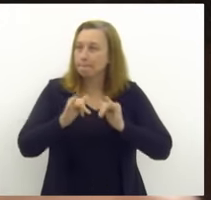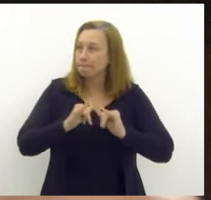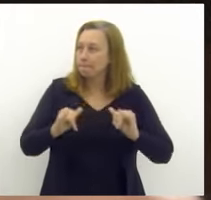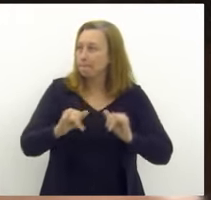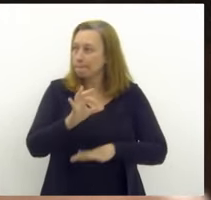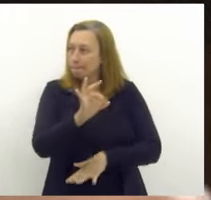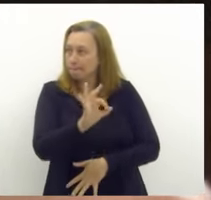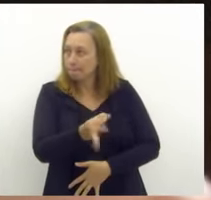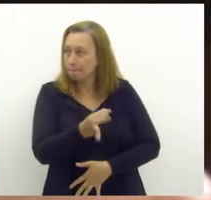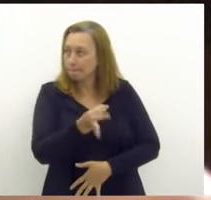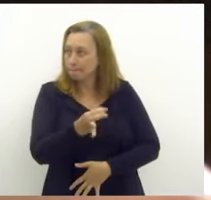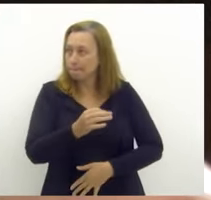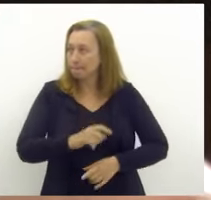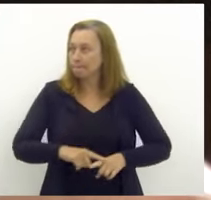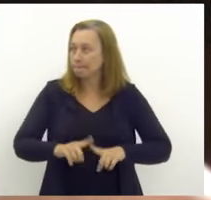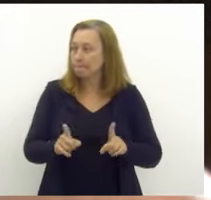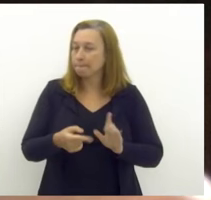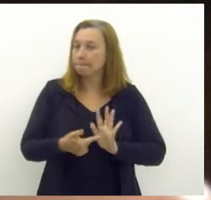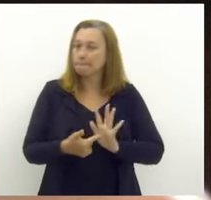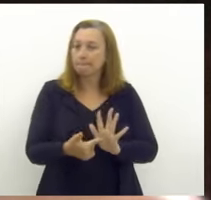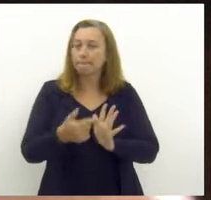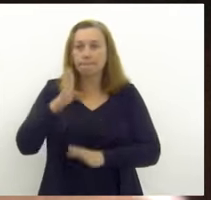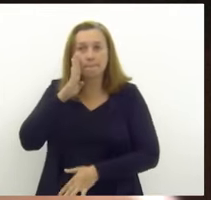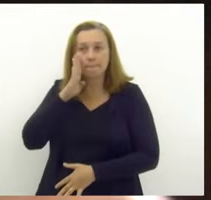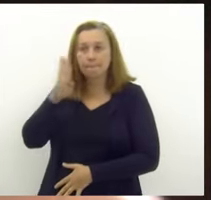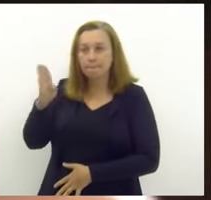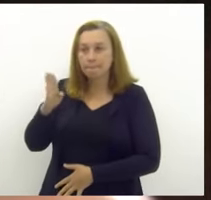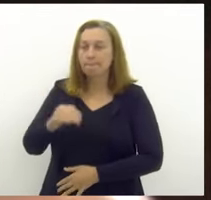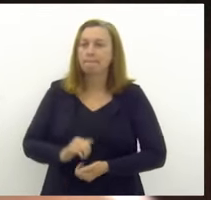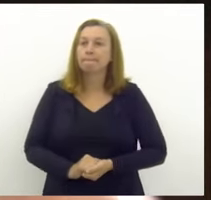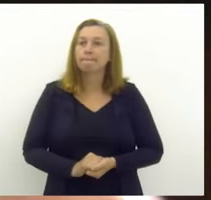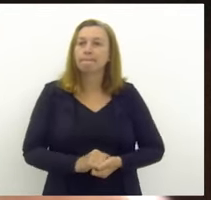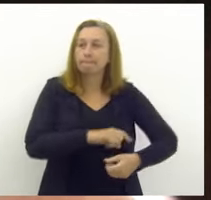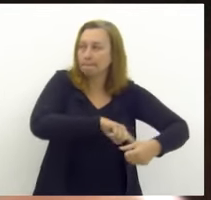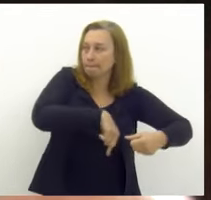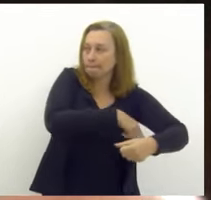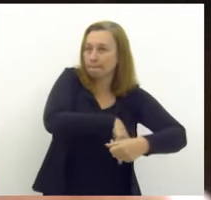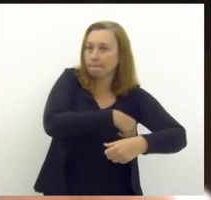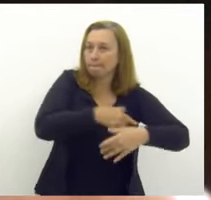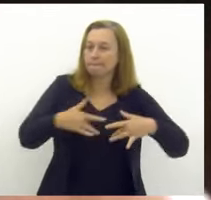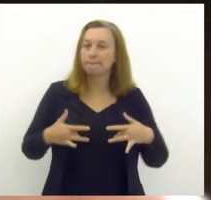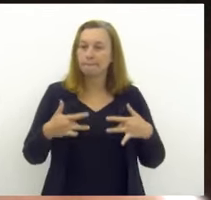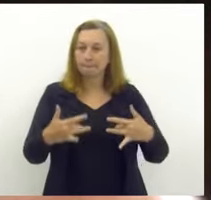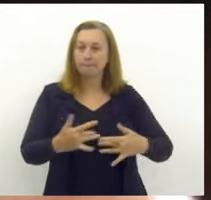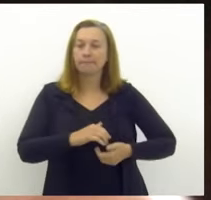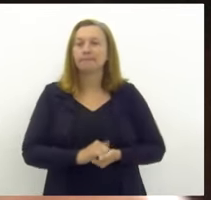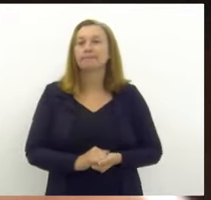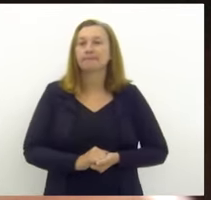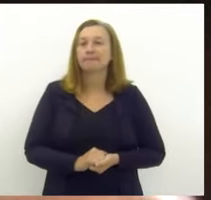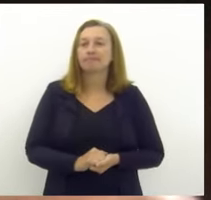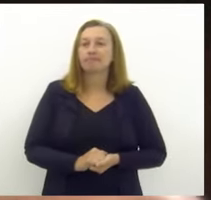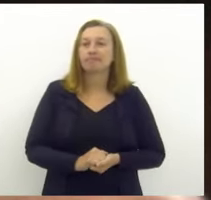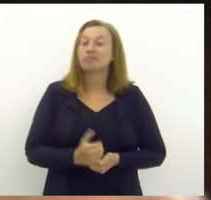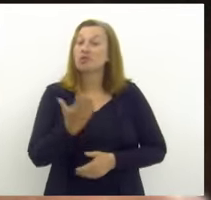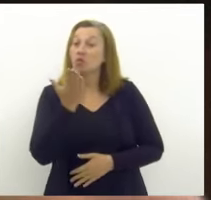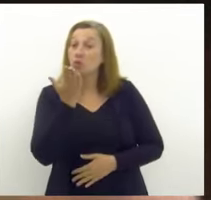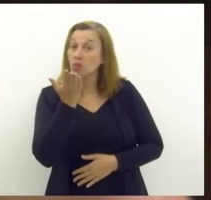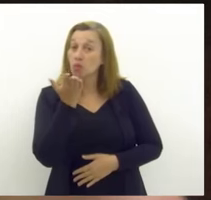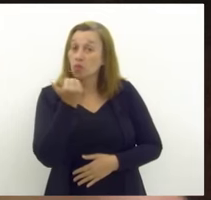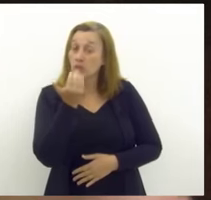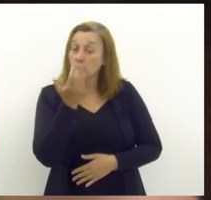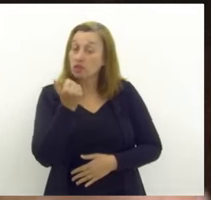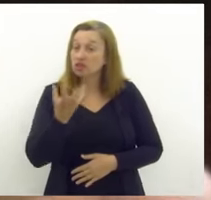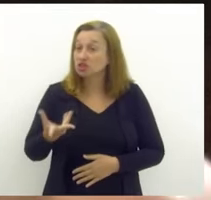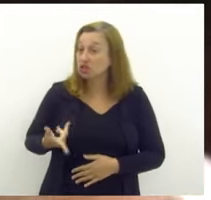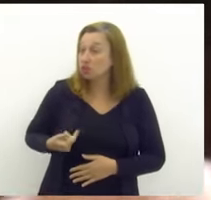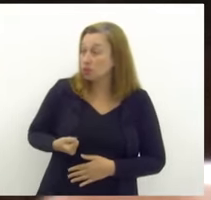necessárias mas que traz um elemento Central que são as cozinhas solidárias garantindo alimento de boa